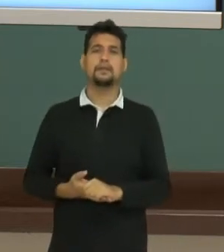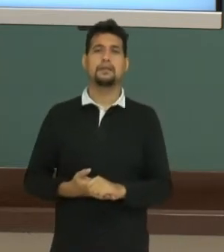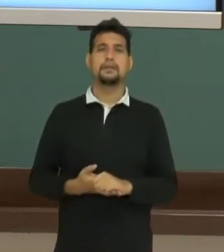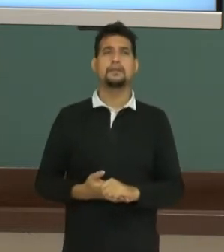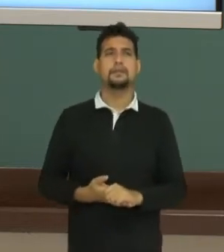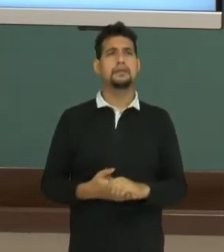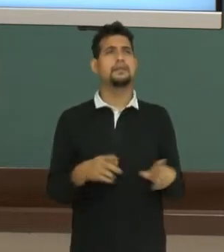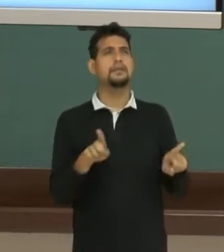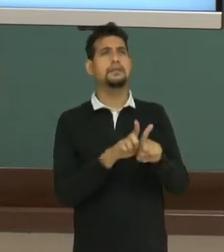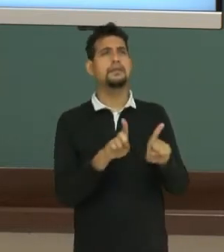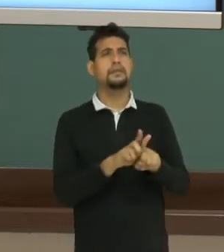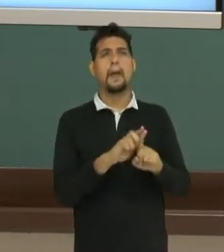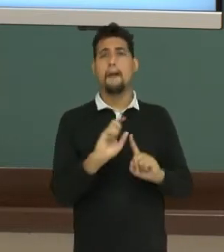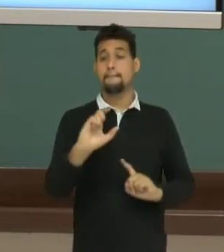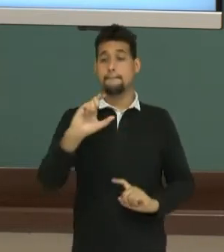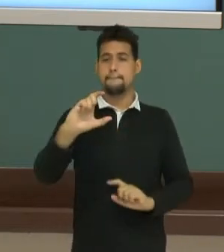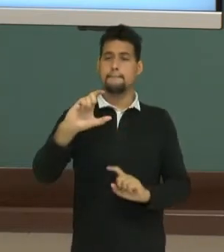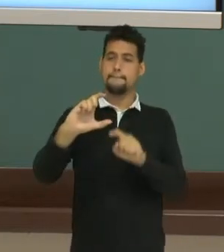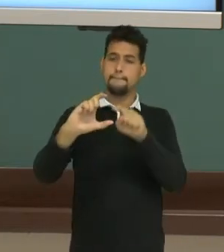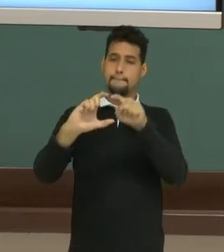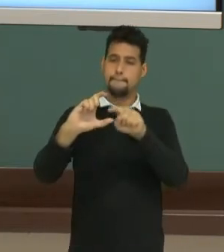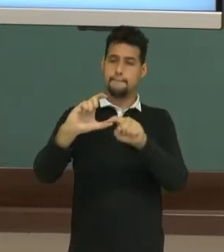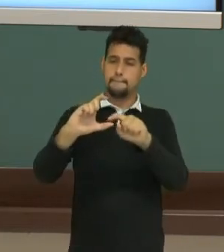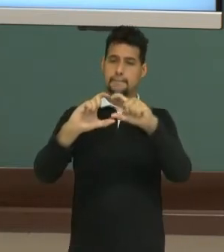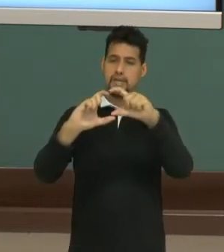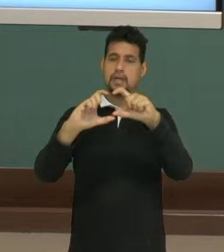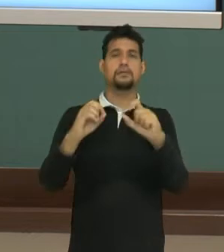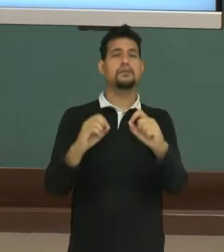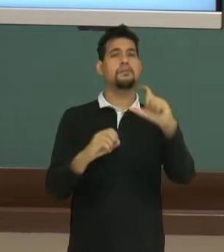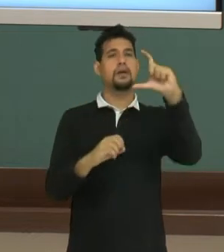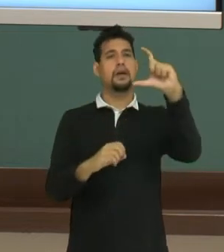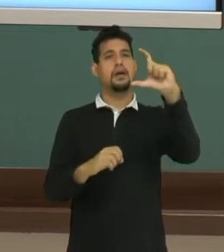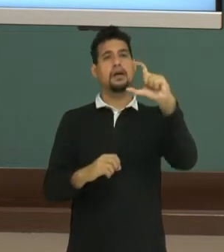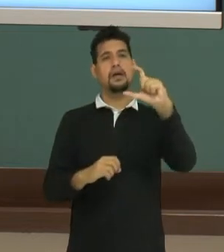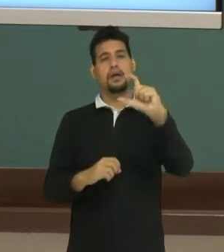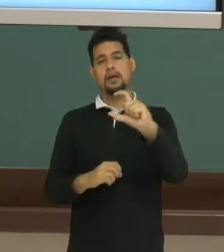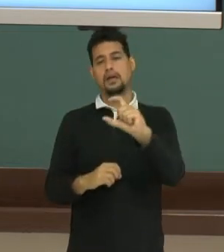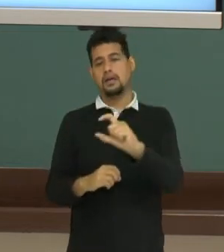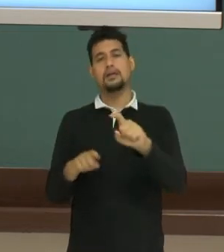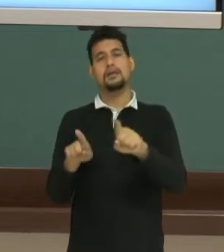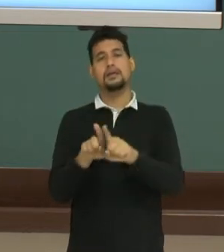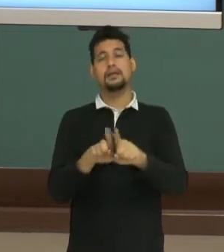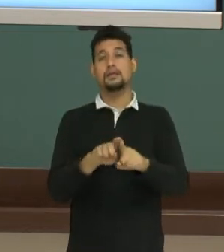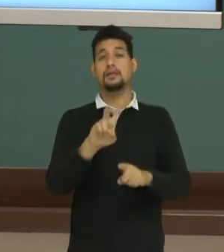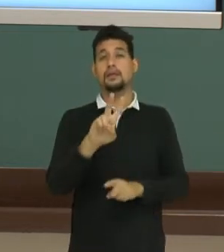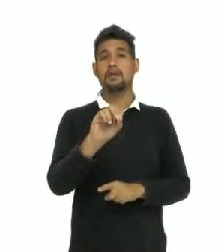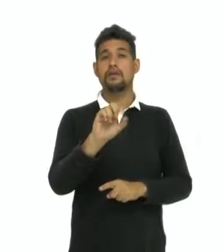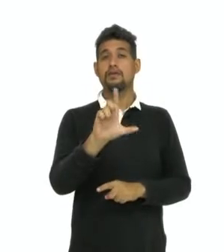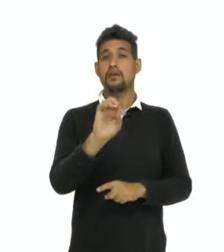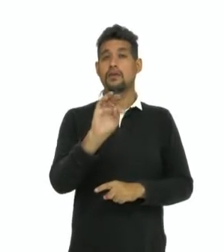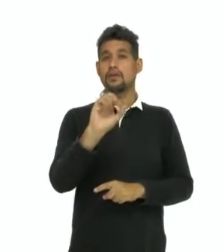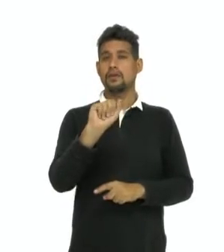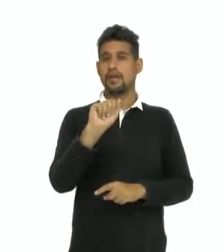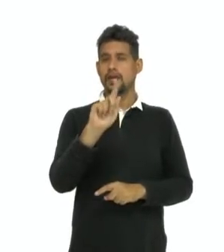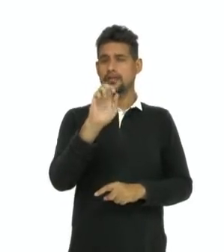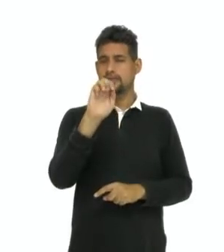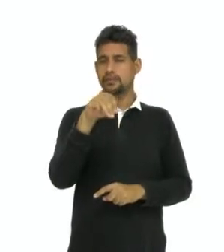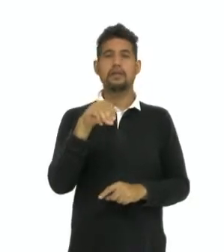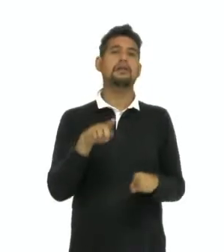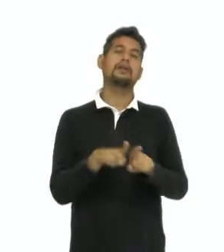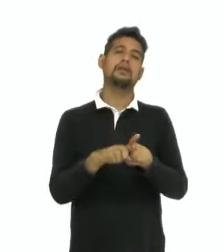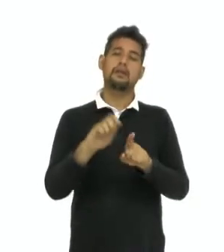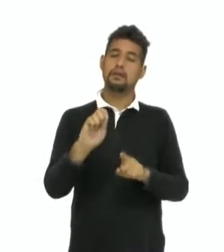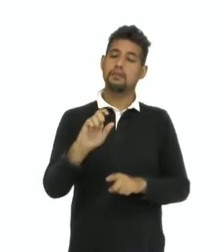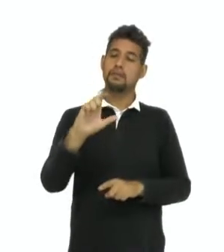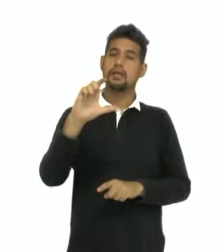A classificação das pilhas, então, em relação ao tamanho, à função e à voltagem, tá? Quanto ao tamanho das pilhas e